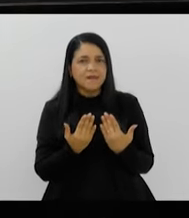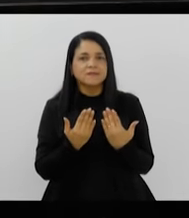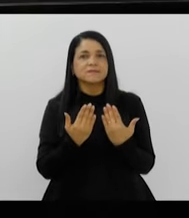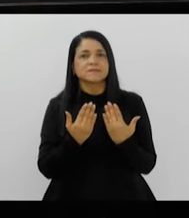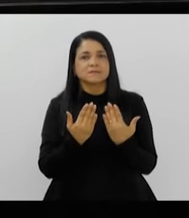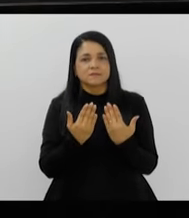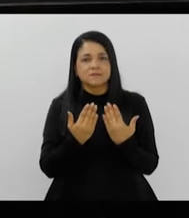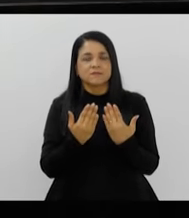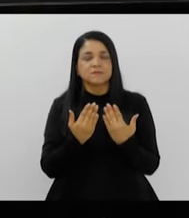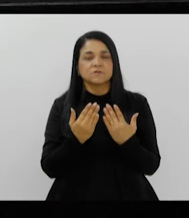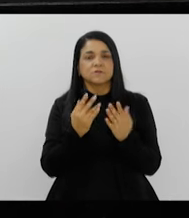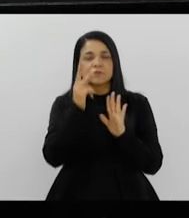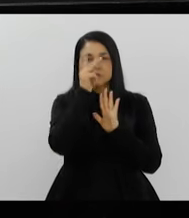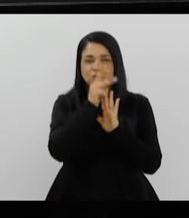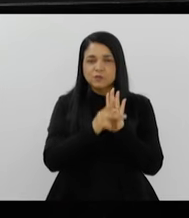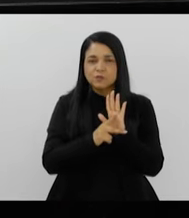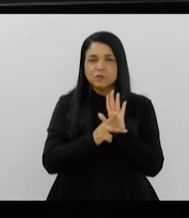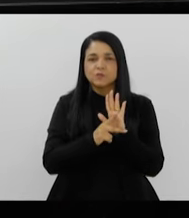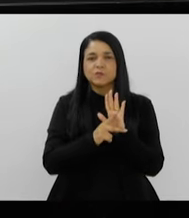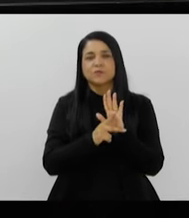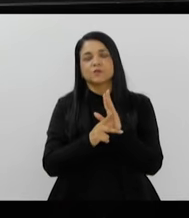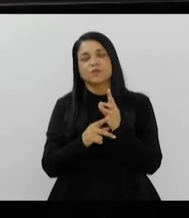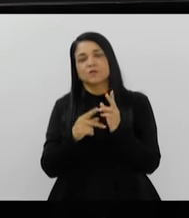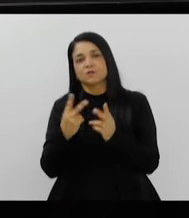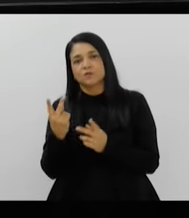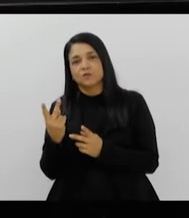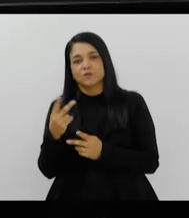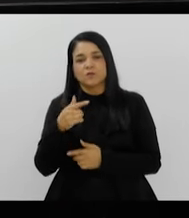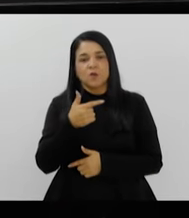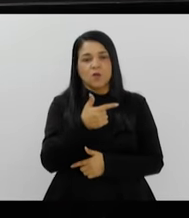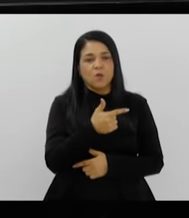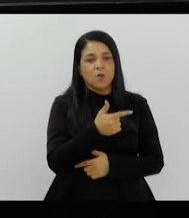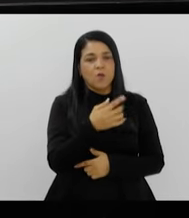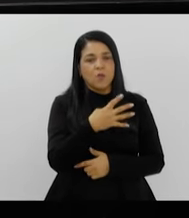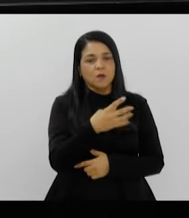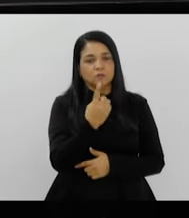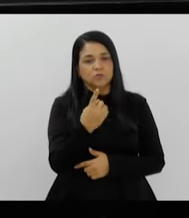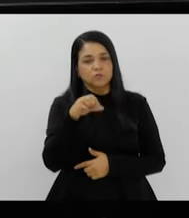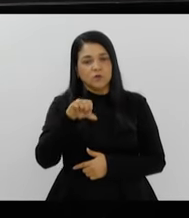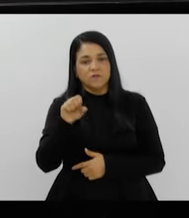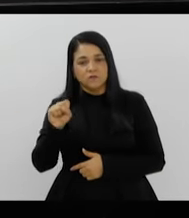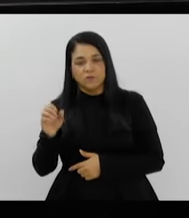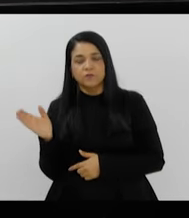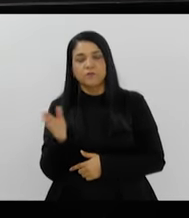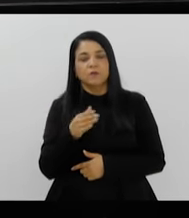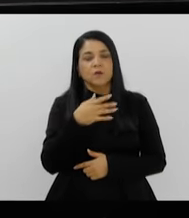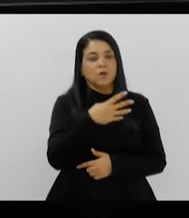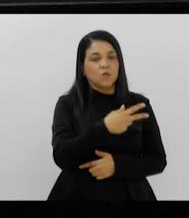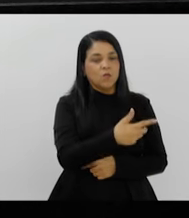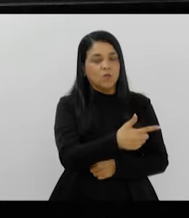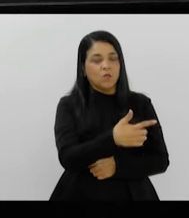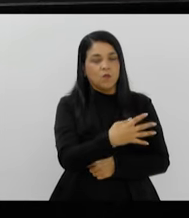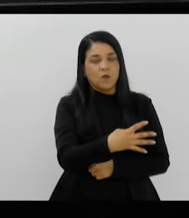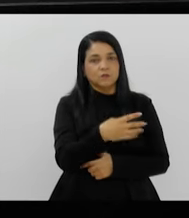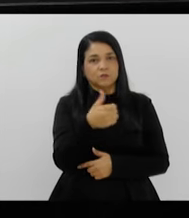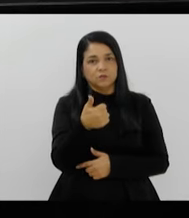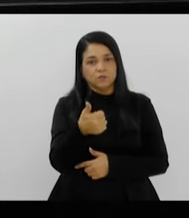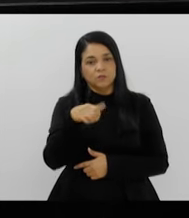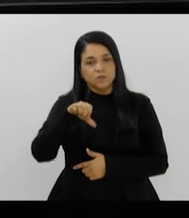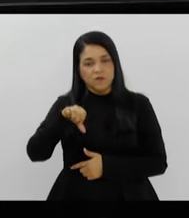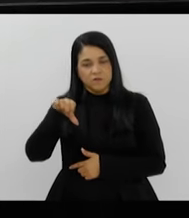fizeram dos dois projetos, o 4198 e o 4199. E quando